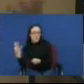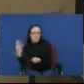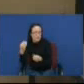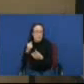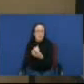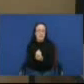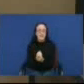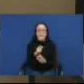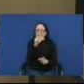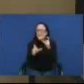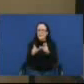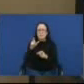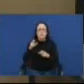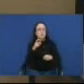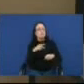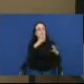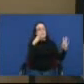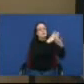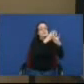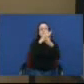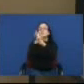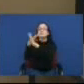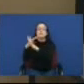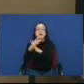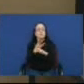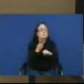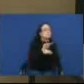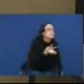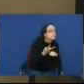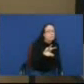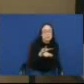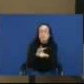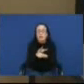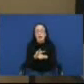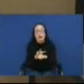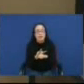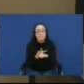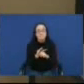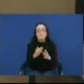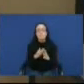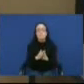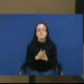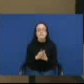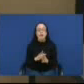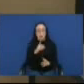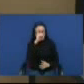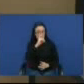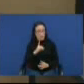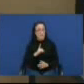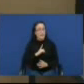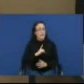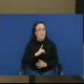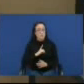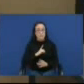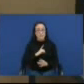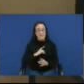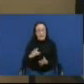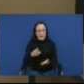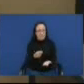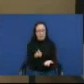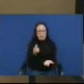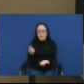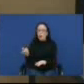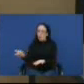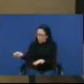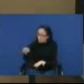indo para outra cidade para requerer esse direito e é cobrado um valor inicial